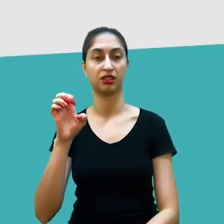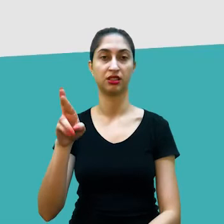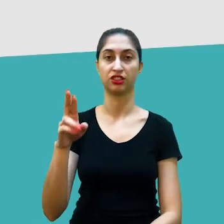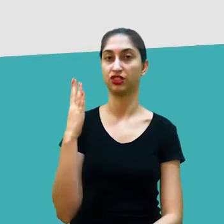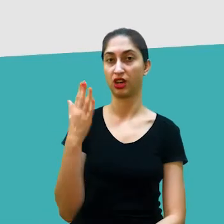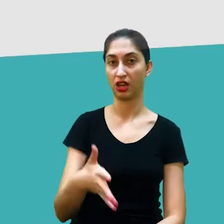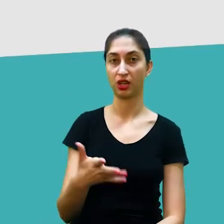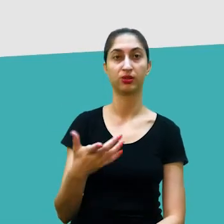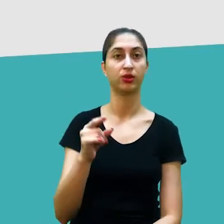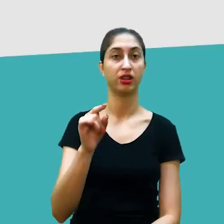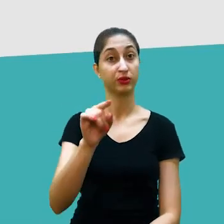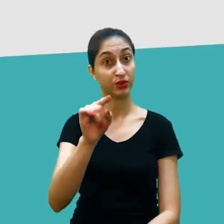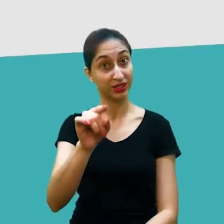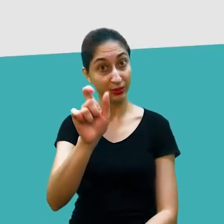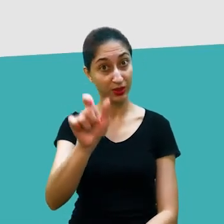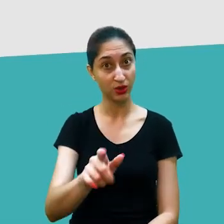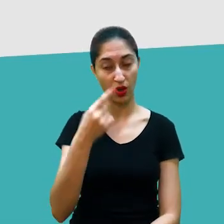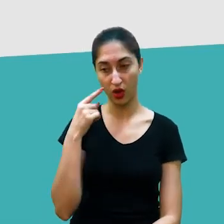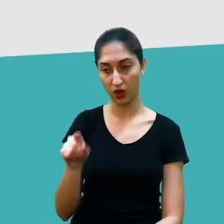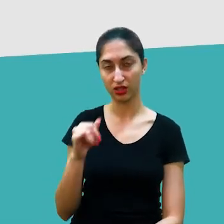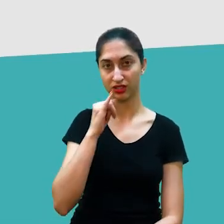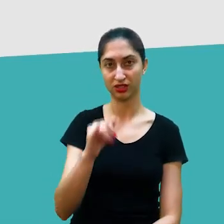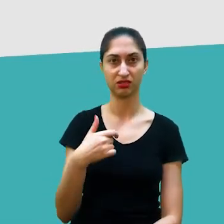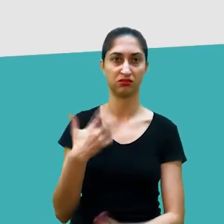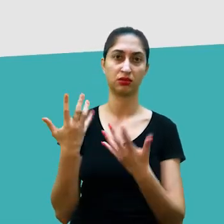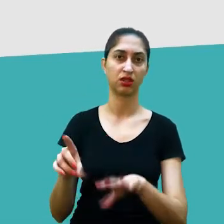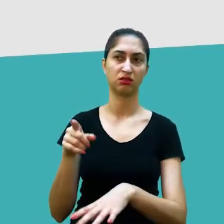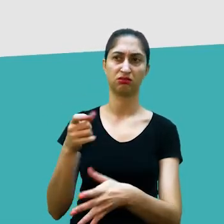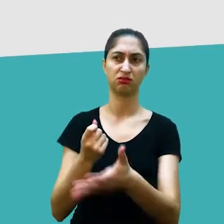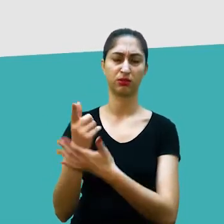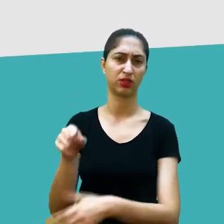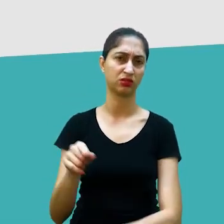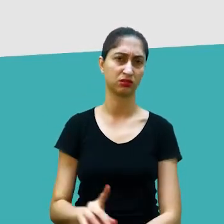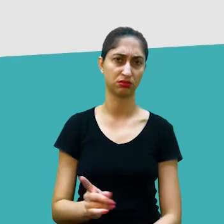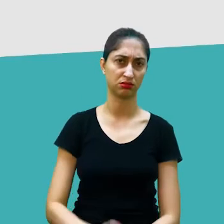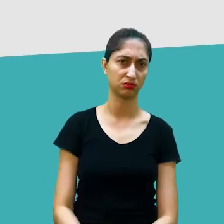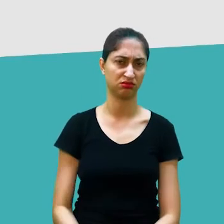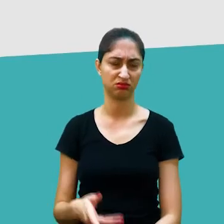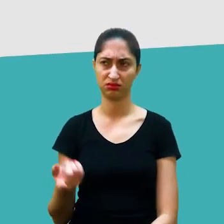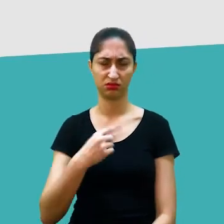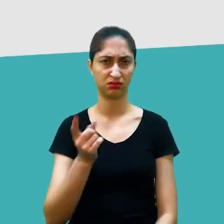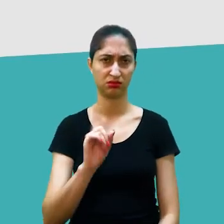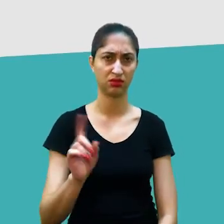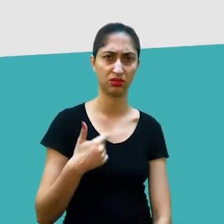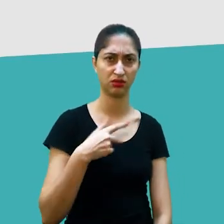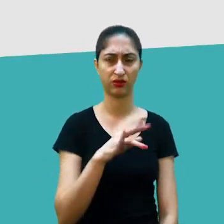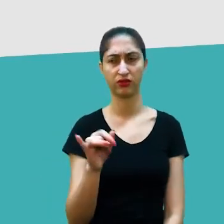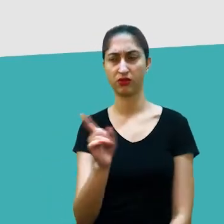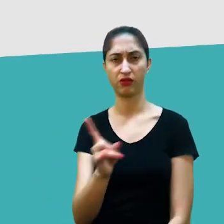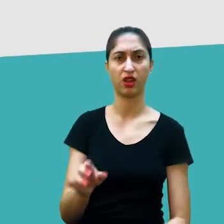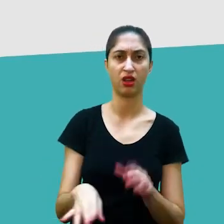para que você, consumidor, olhe e diga, não quero consumir esse produto, não estou a fim de fazer parte dessa